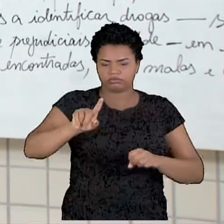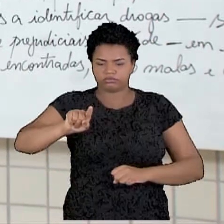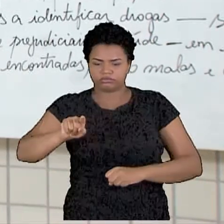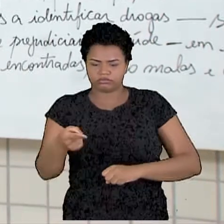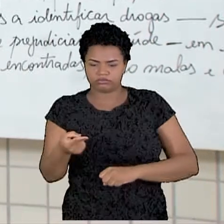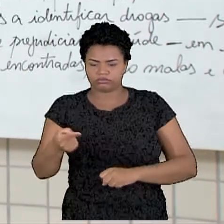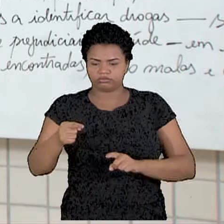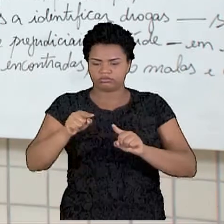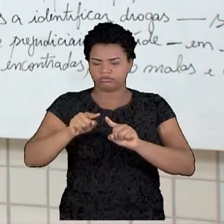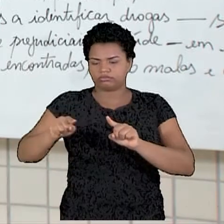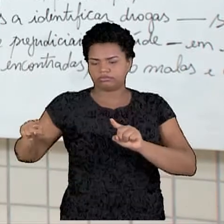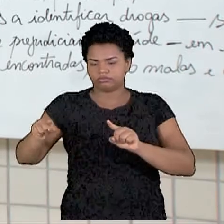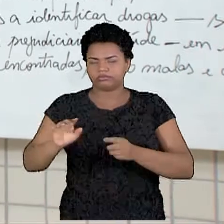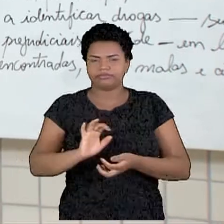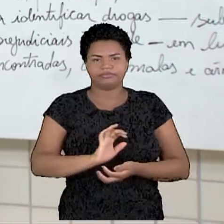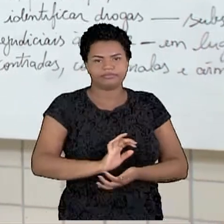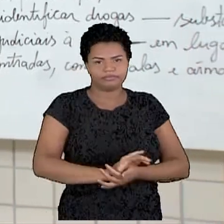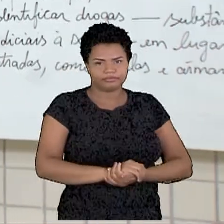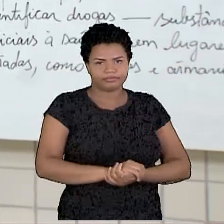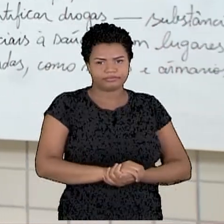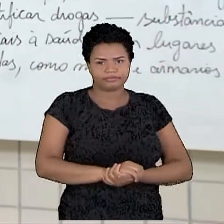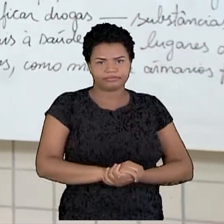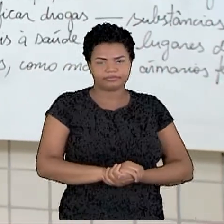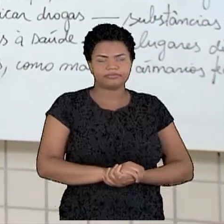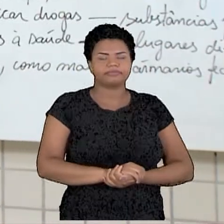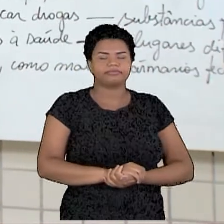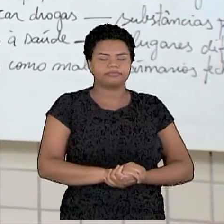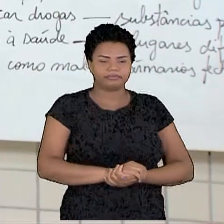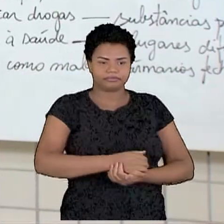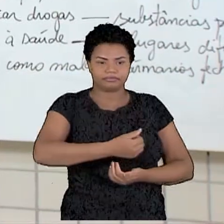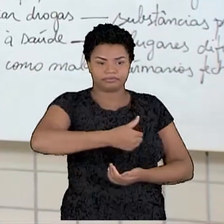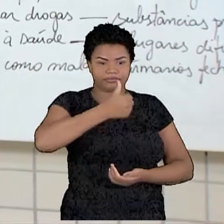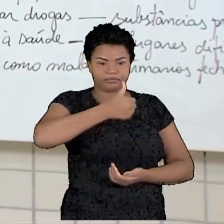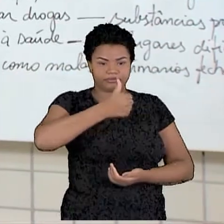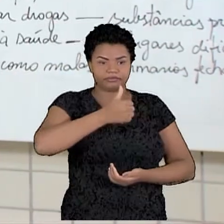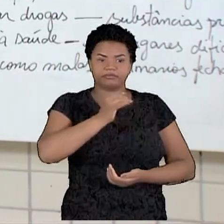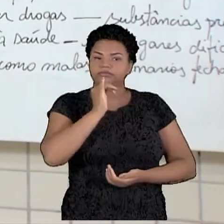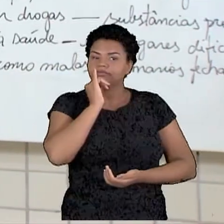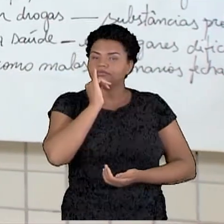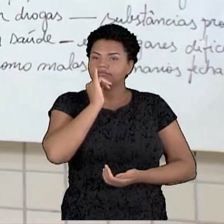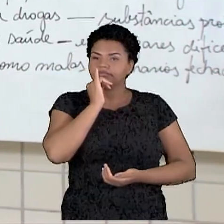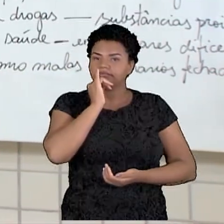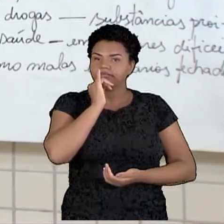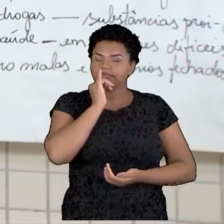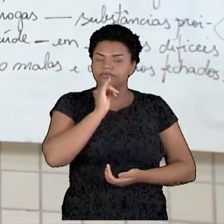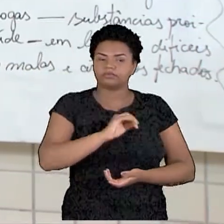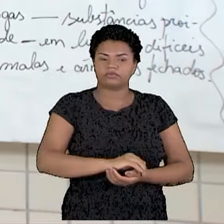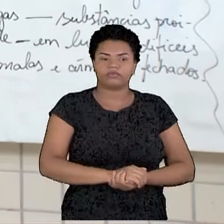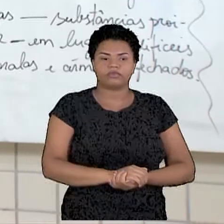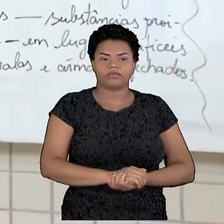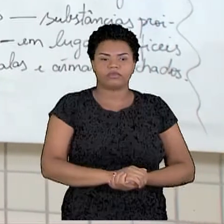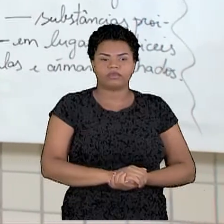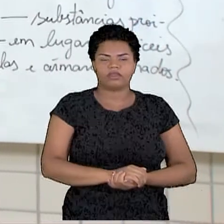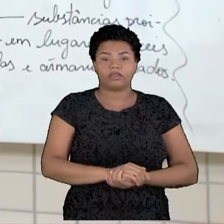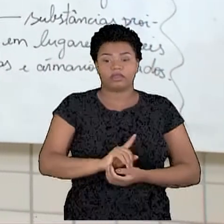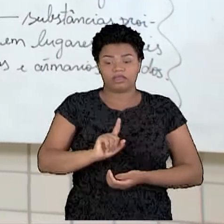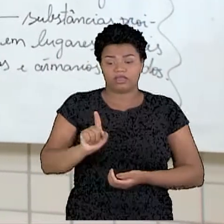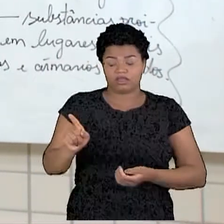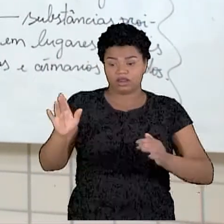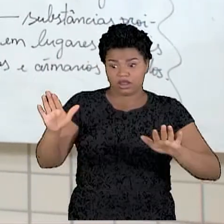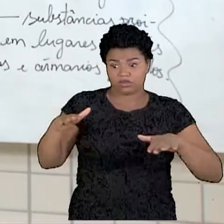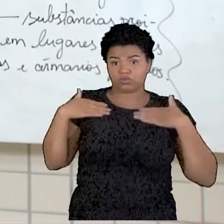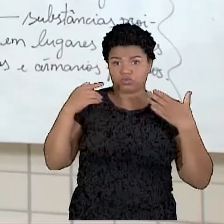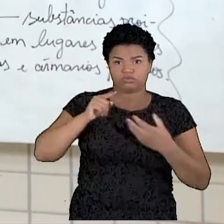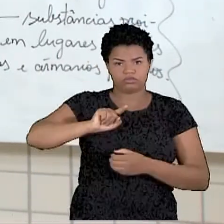e o travessão. Nesse primeiro exemplo aqui, ele se assusta, vírgula, dá